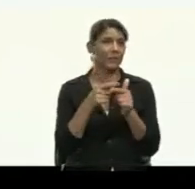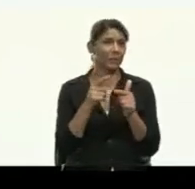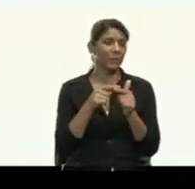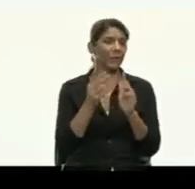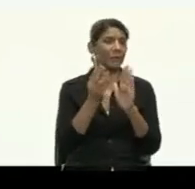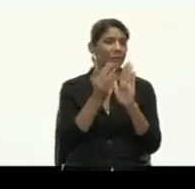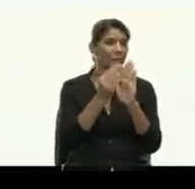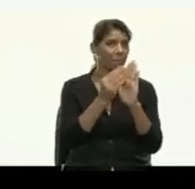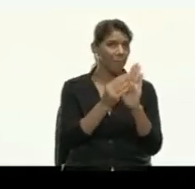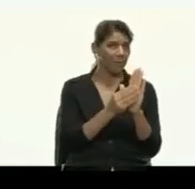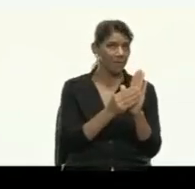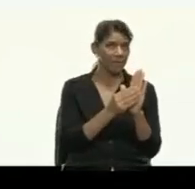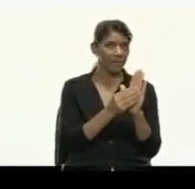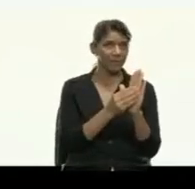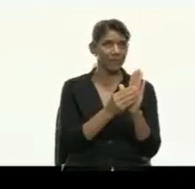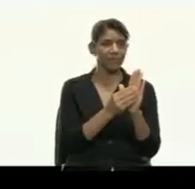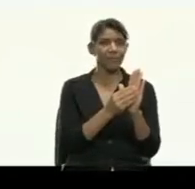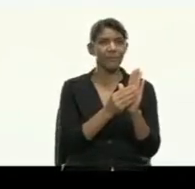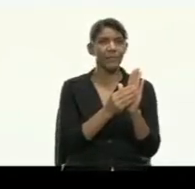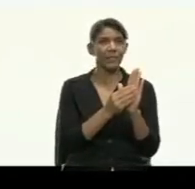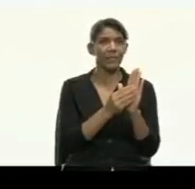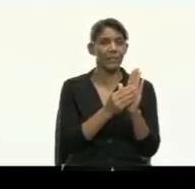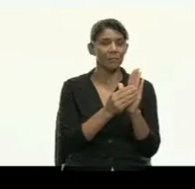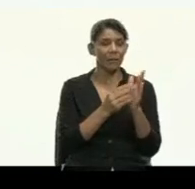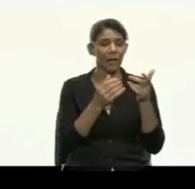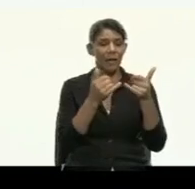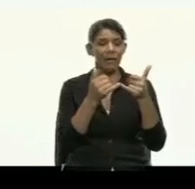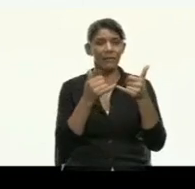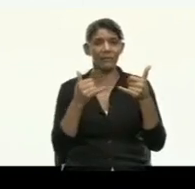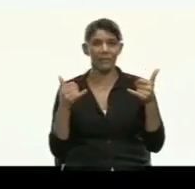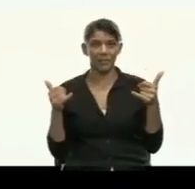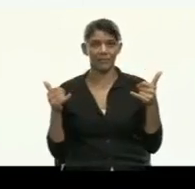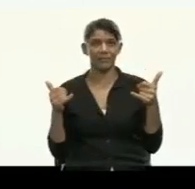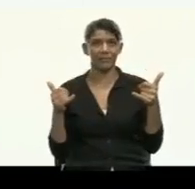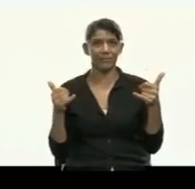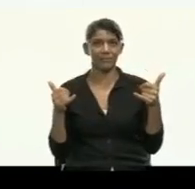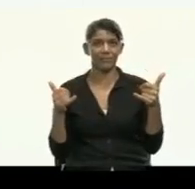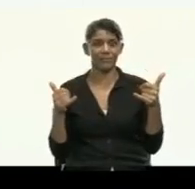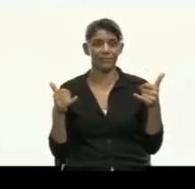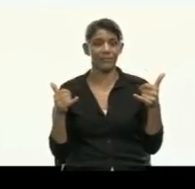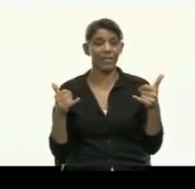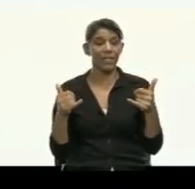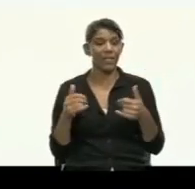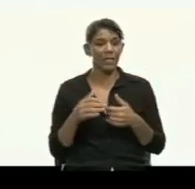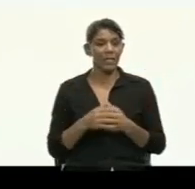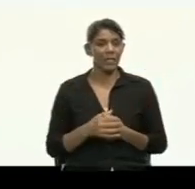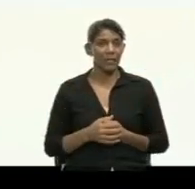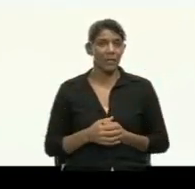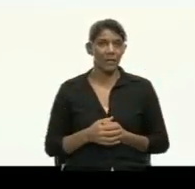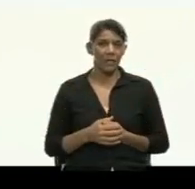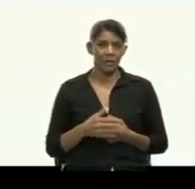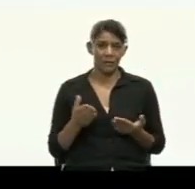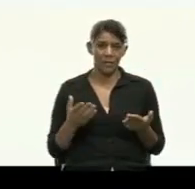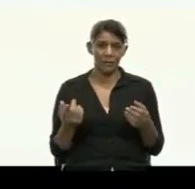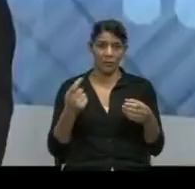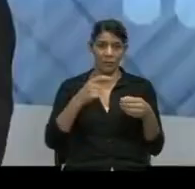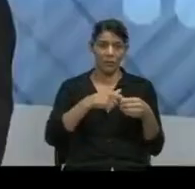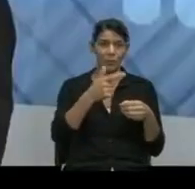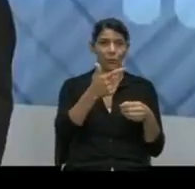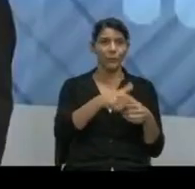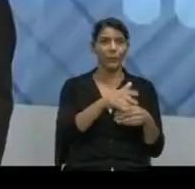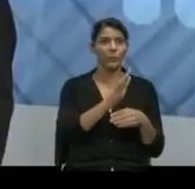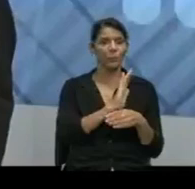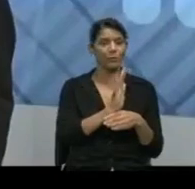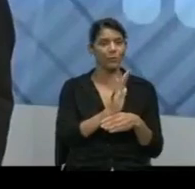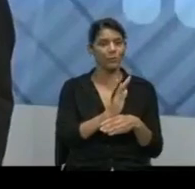marca aqui e dá um nó na linha. Passa a linha por ele, no cavalete, tá? Então, agora retornando ali para o vídeo,